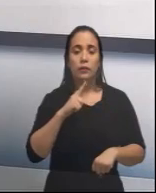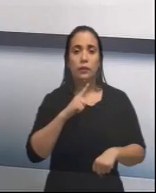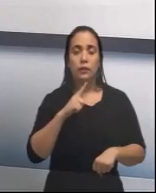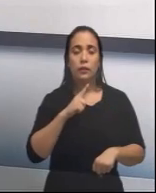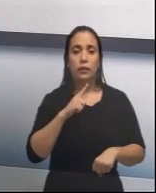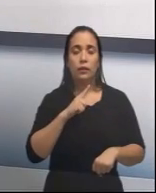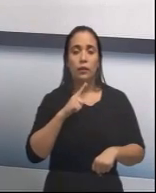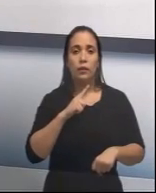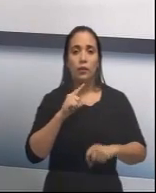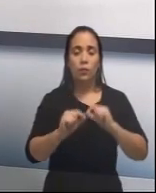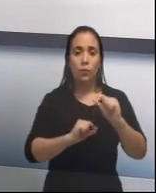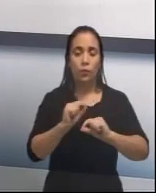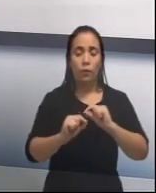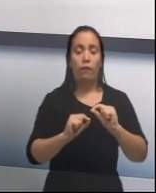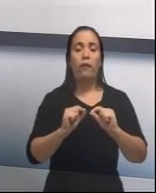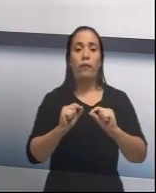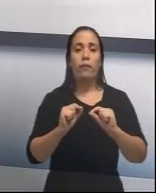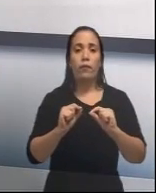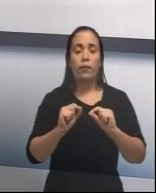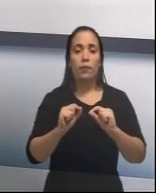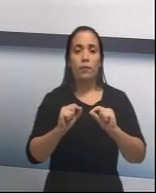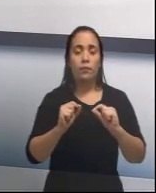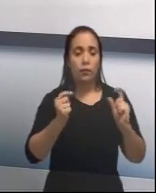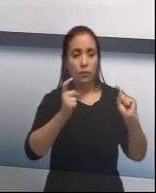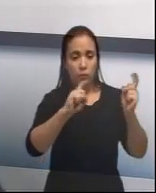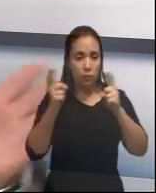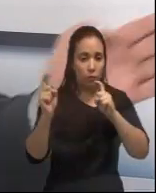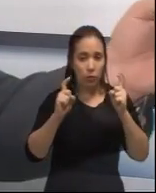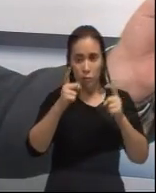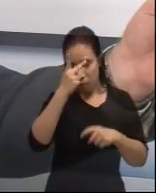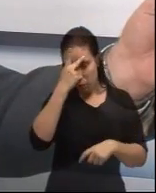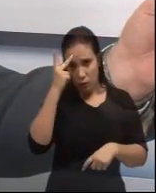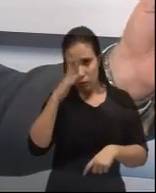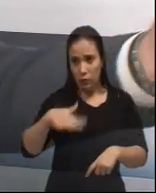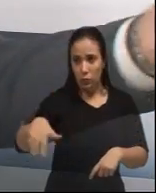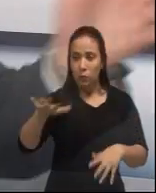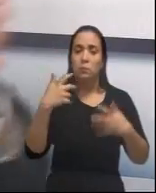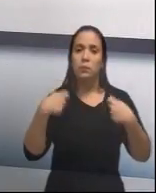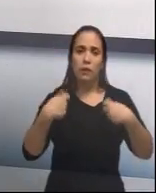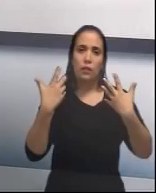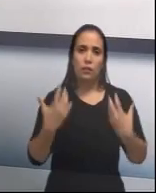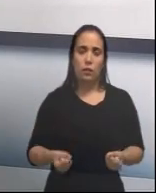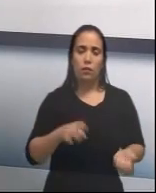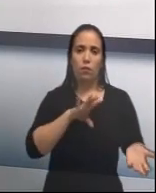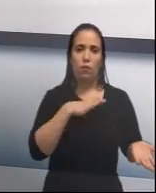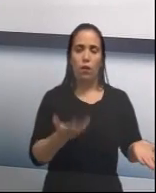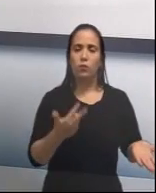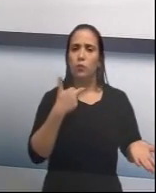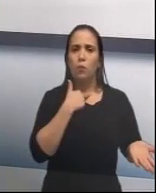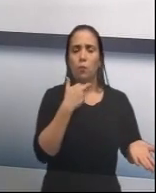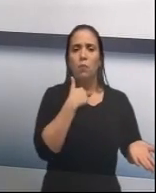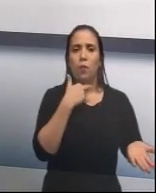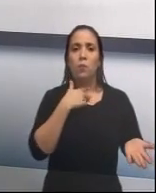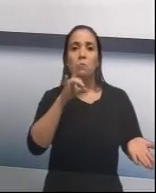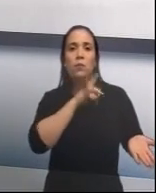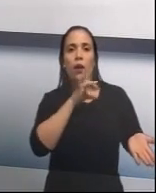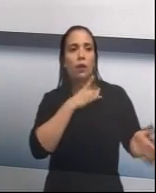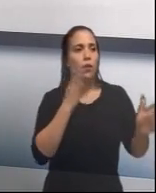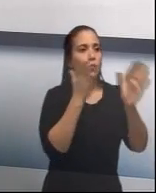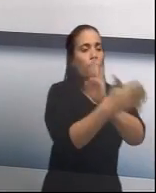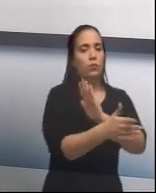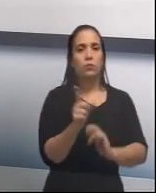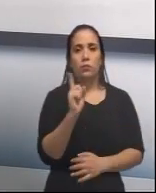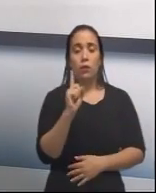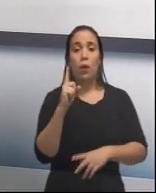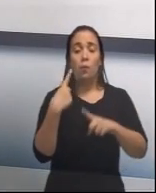fígado. Né? E as pessoas não podem fugir do debate, tem que assumir as posições. Por quê? Porque a